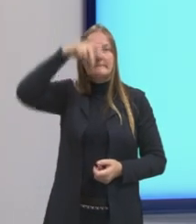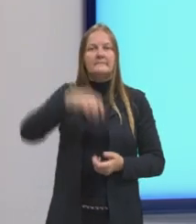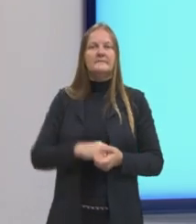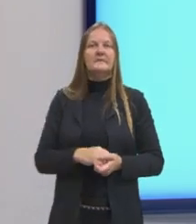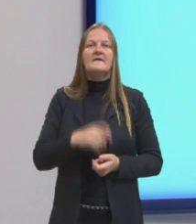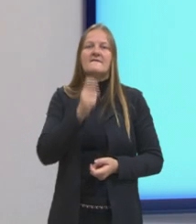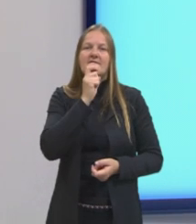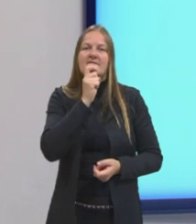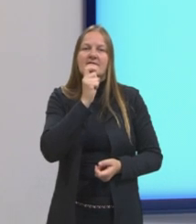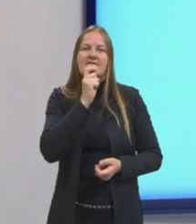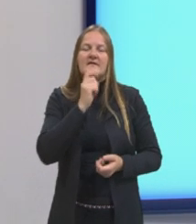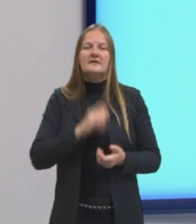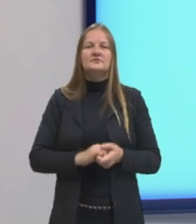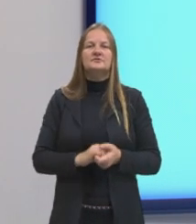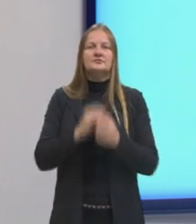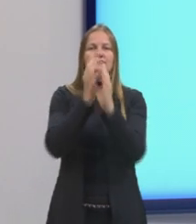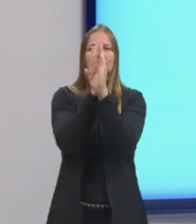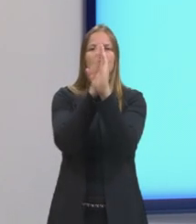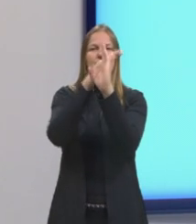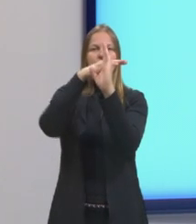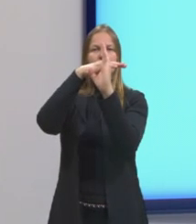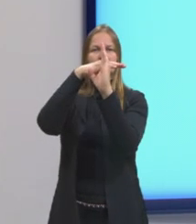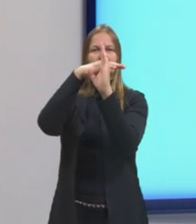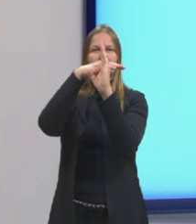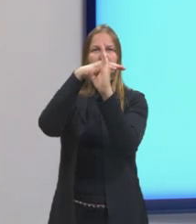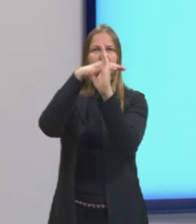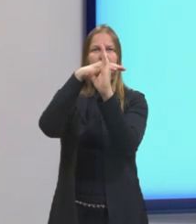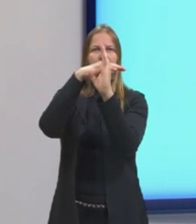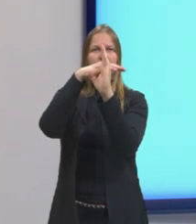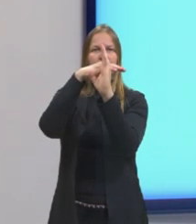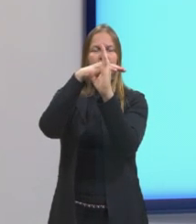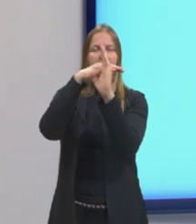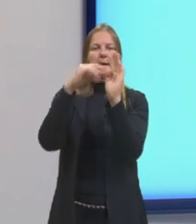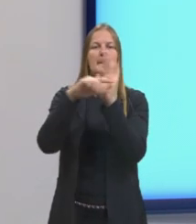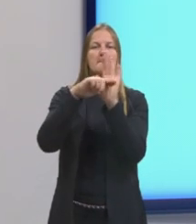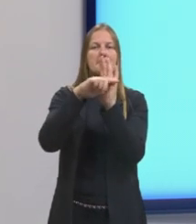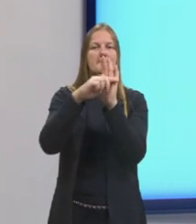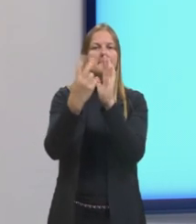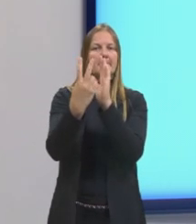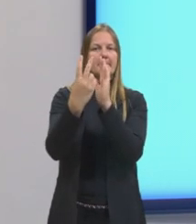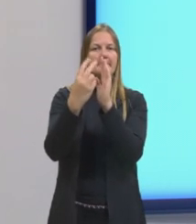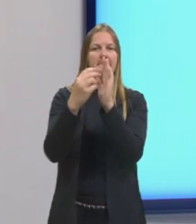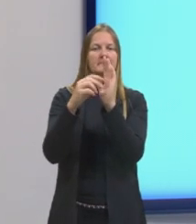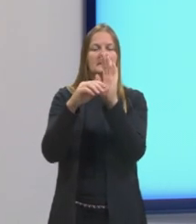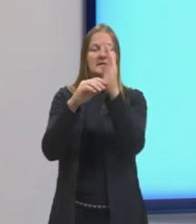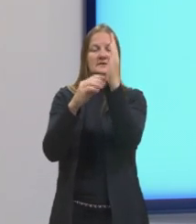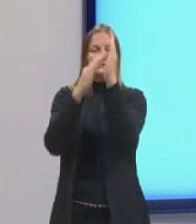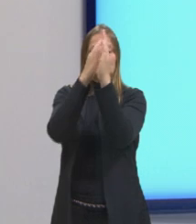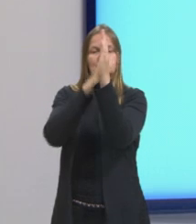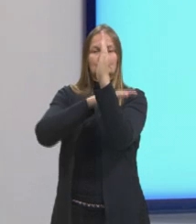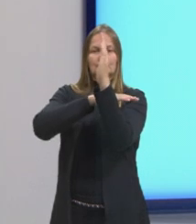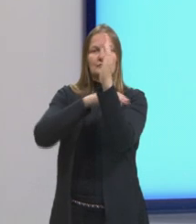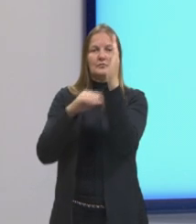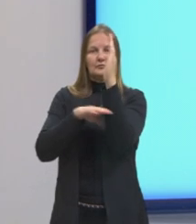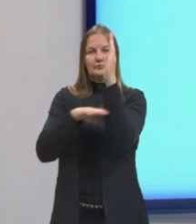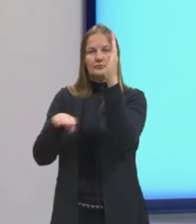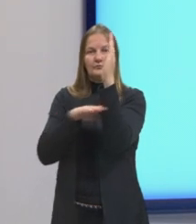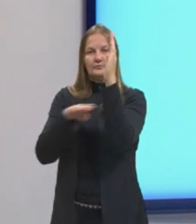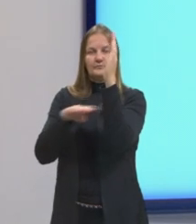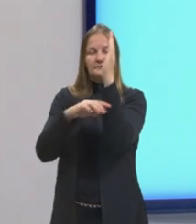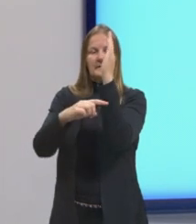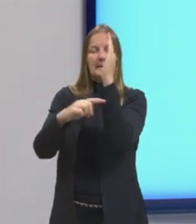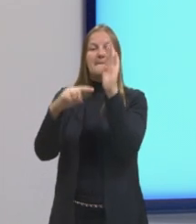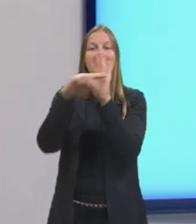aqui está em verde então a gente pode pensar aqui ó pensando no menos dois quando X é - 2Y - 3